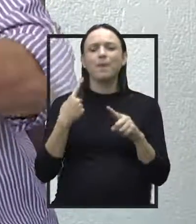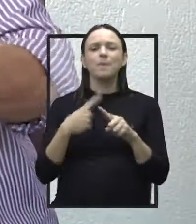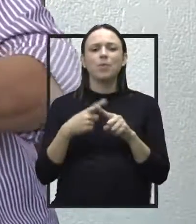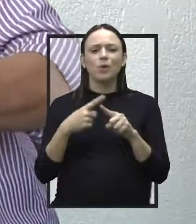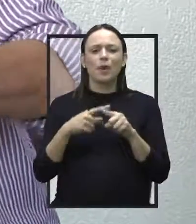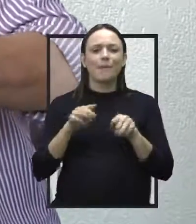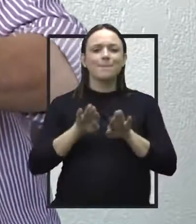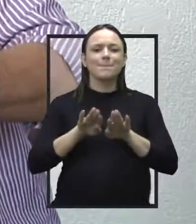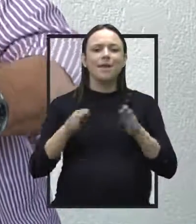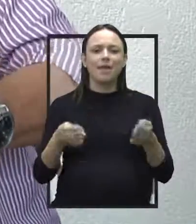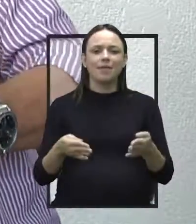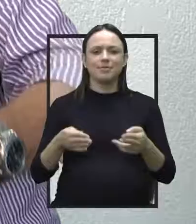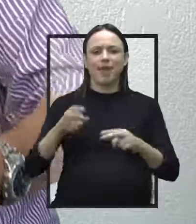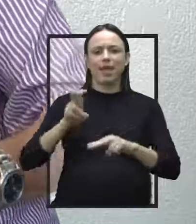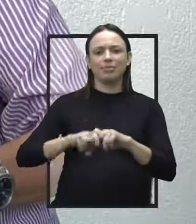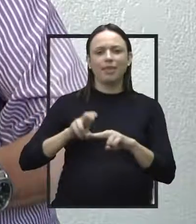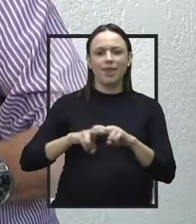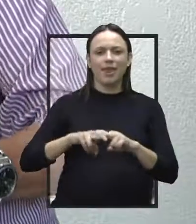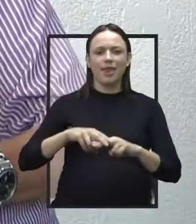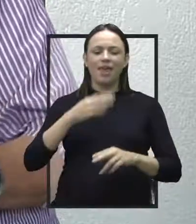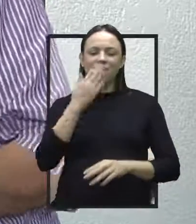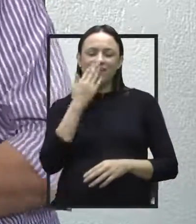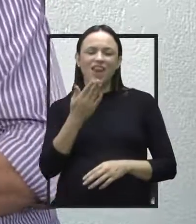cadeiras nas calçadas em frente a bares.